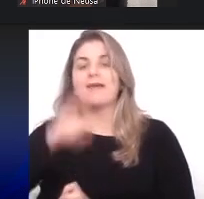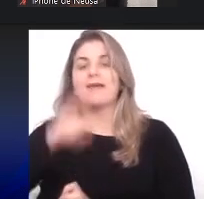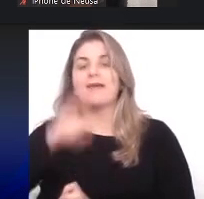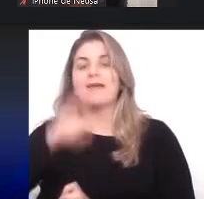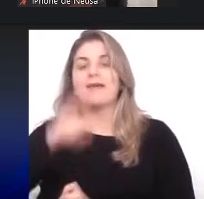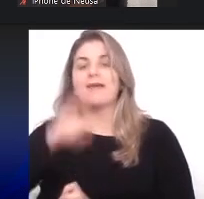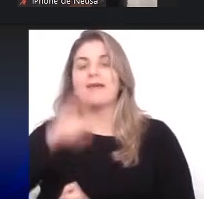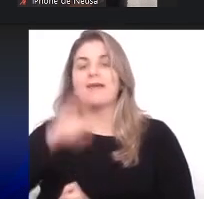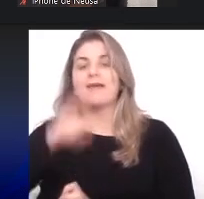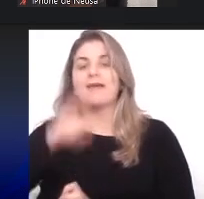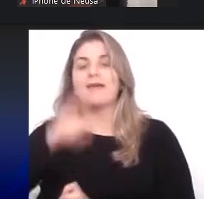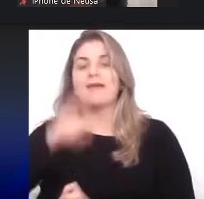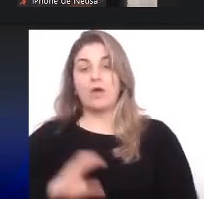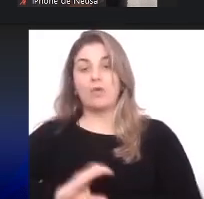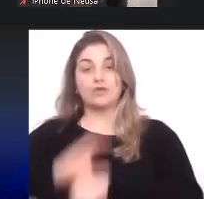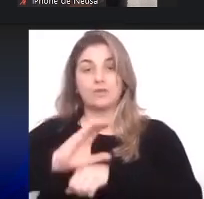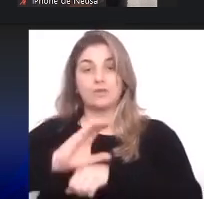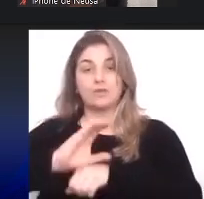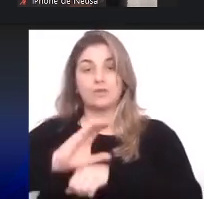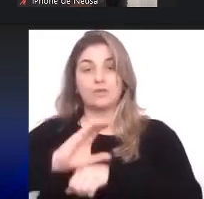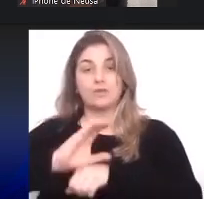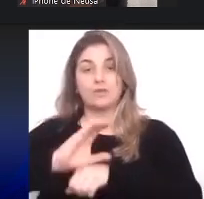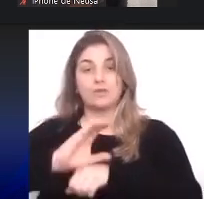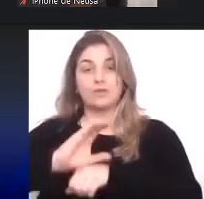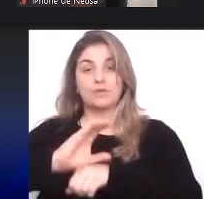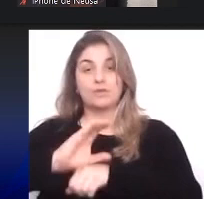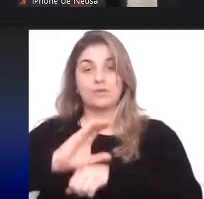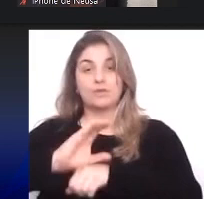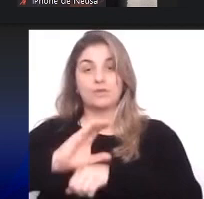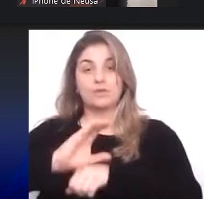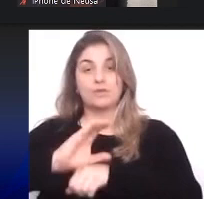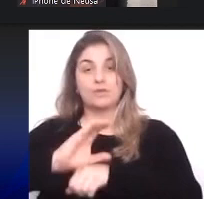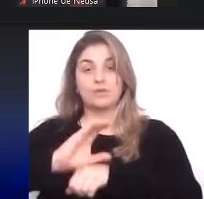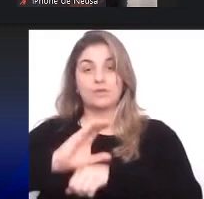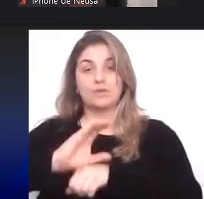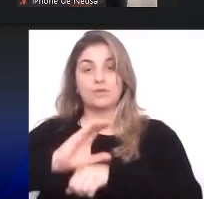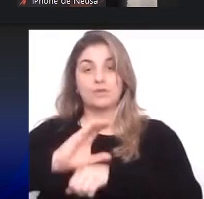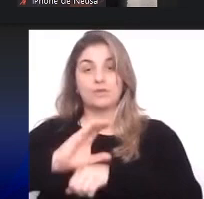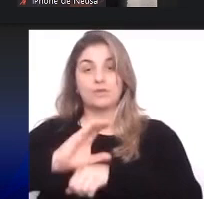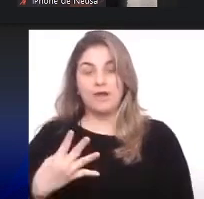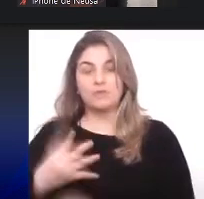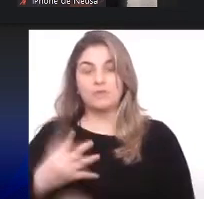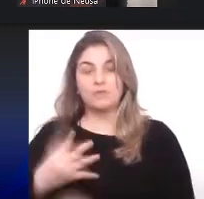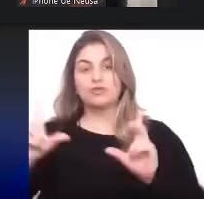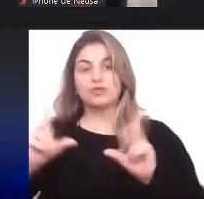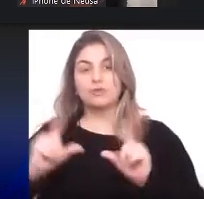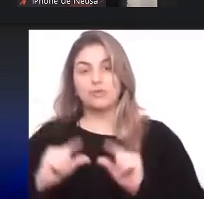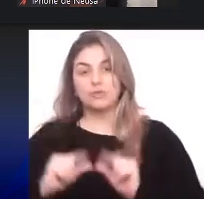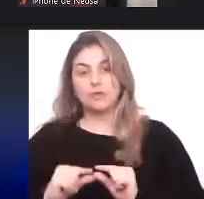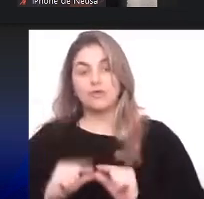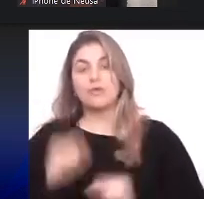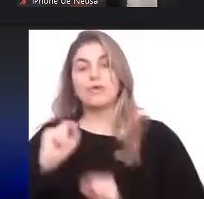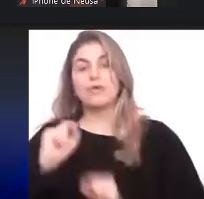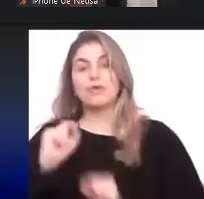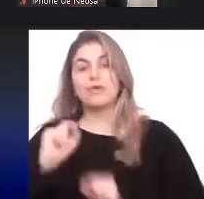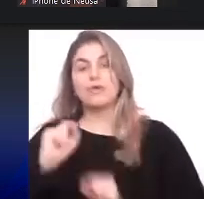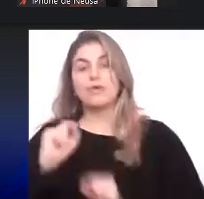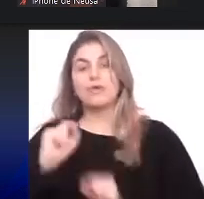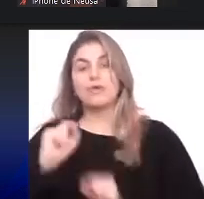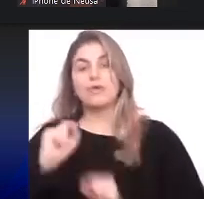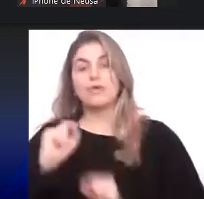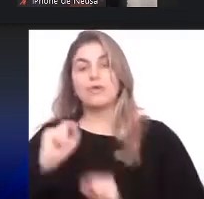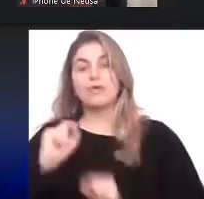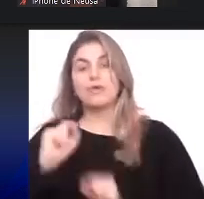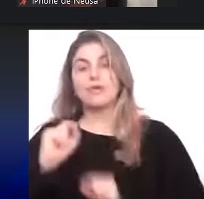A Constituição de 1824 reduzia a poucas pessoas o conceito de cidadania.